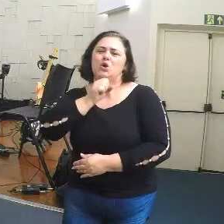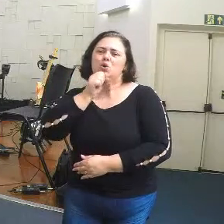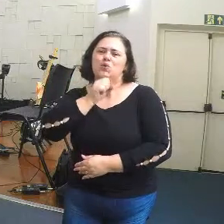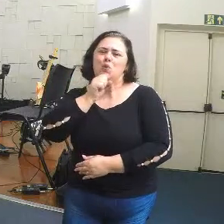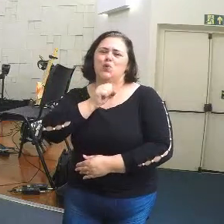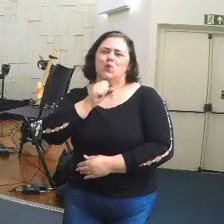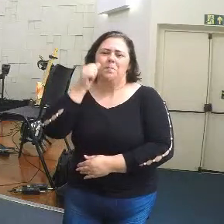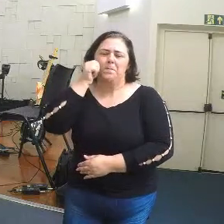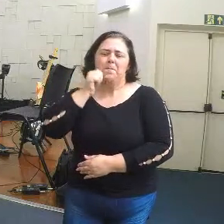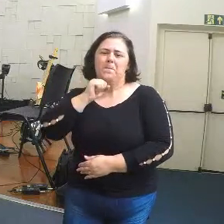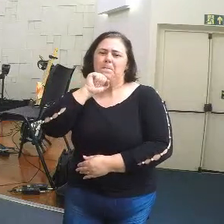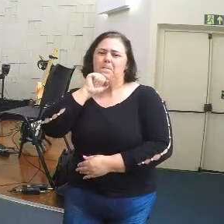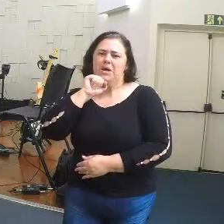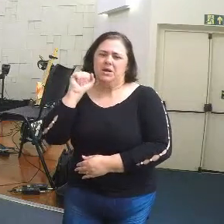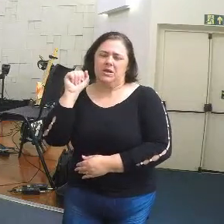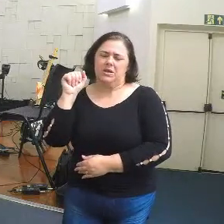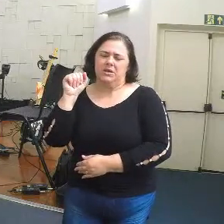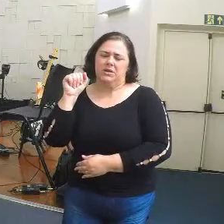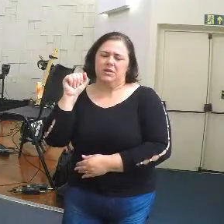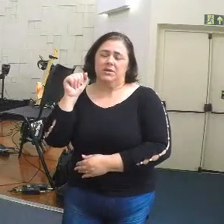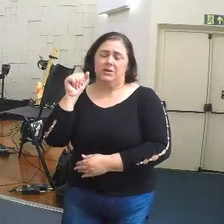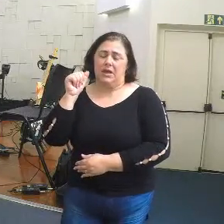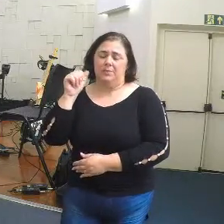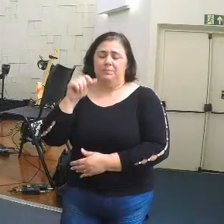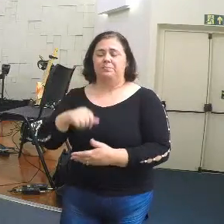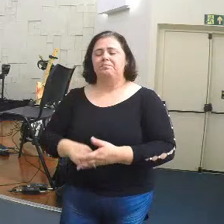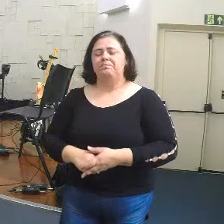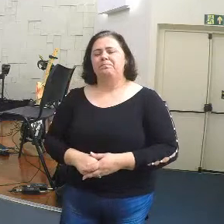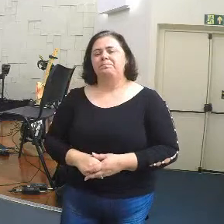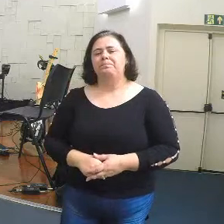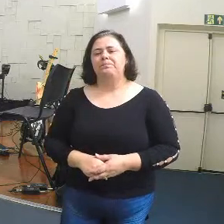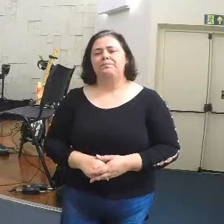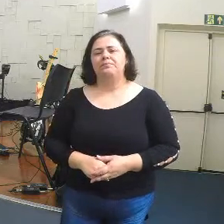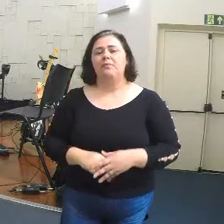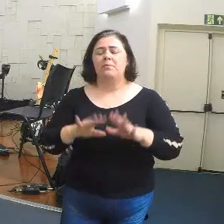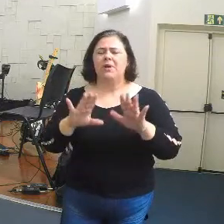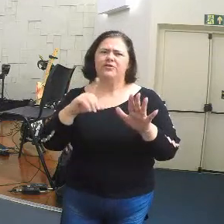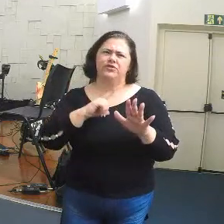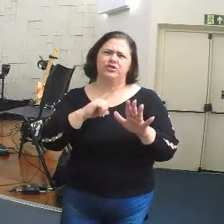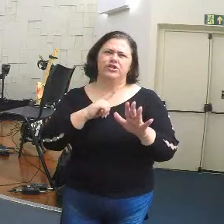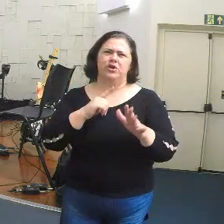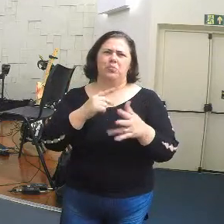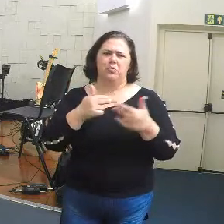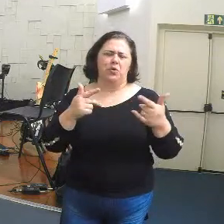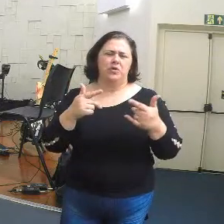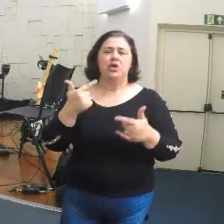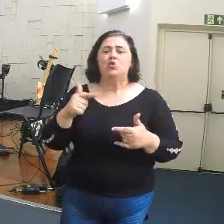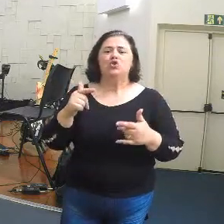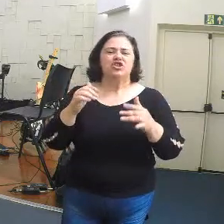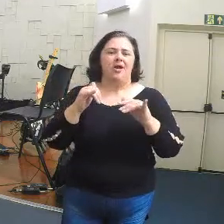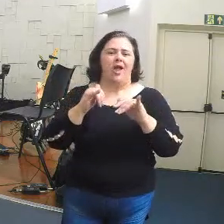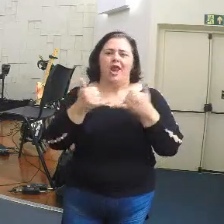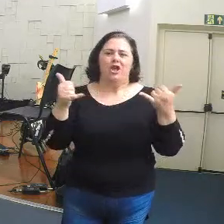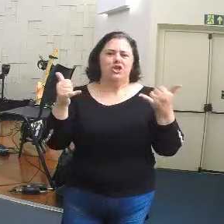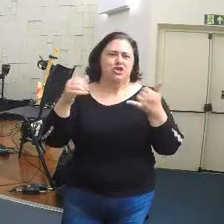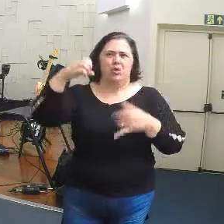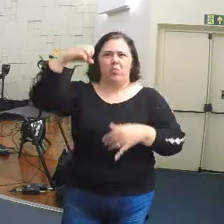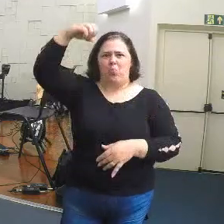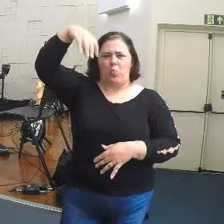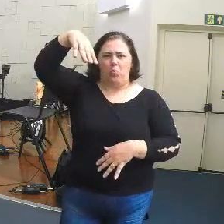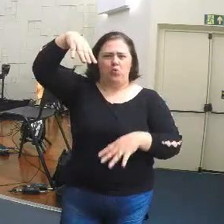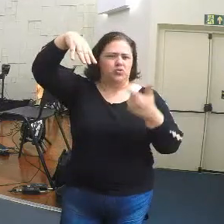faleceu. Mas aconteceu algo curioso. Primeiro, lá não tinha energia elétrica, depois houve